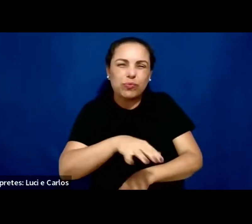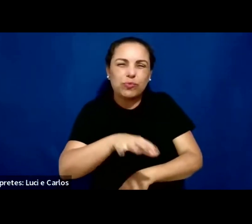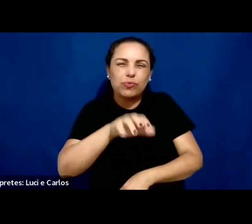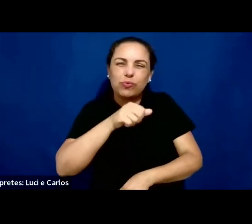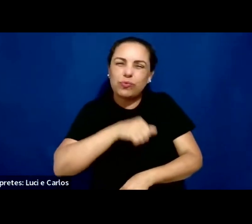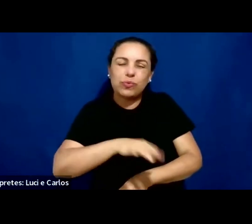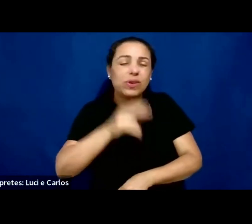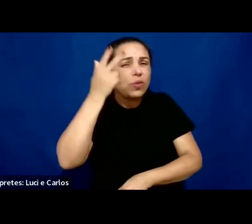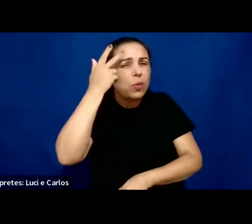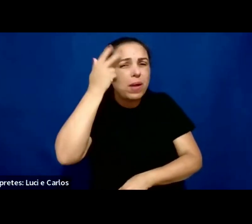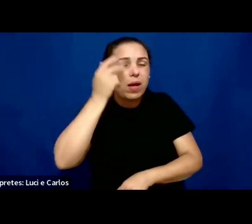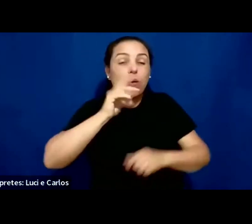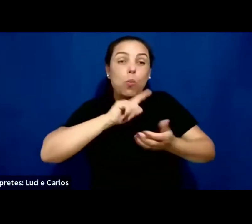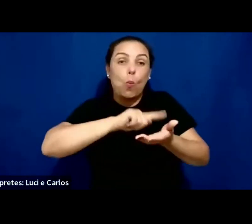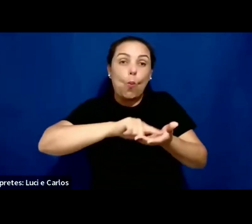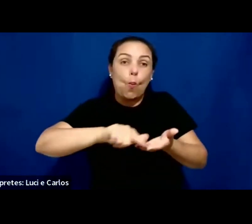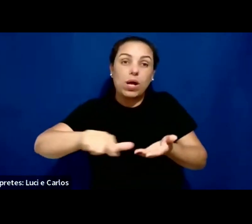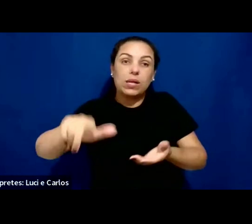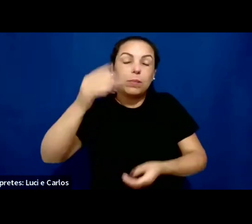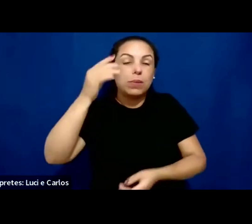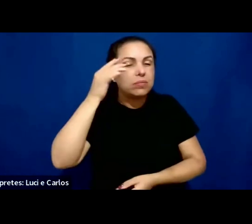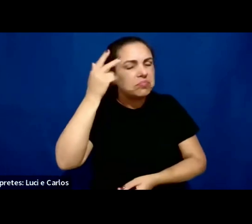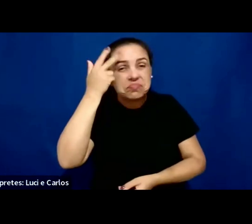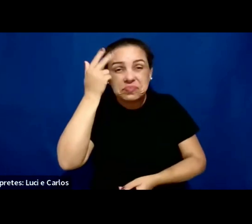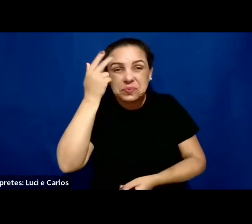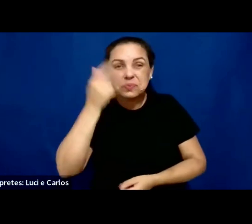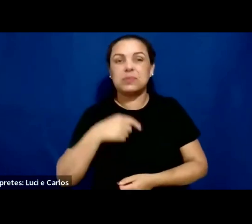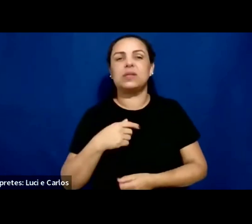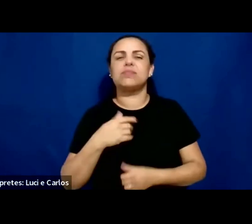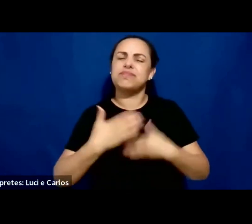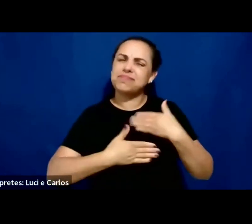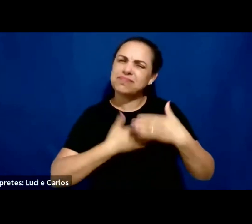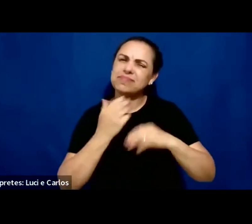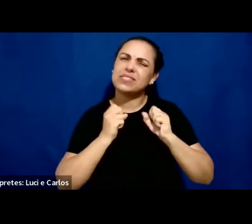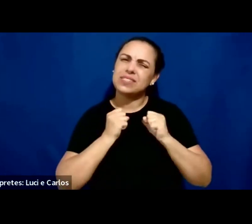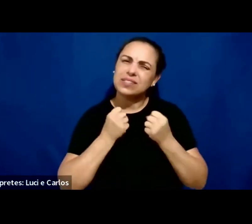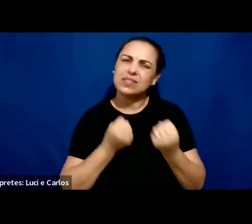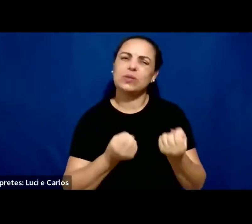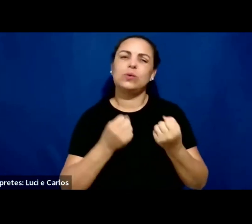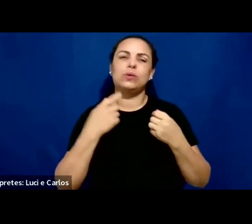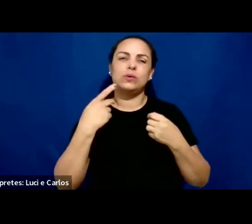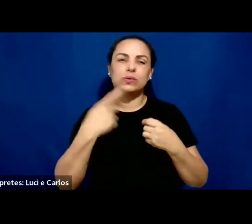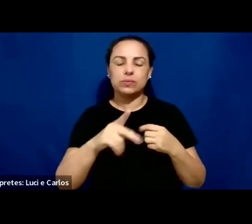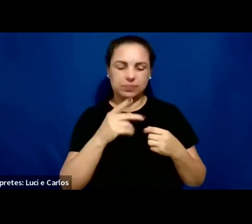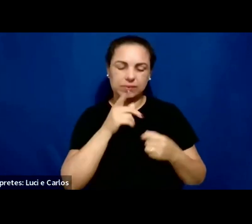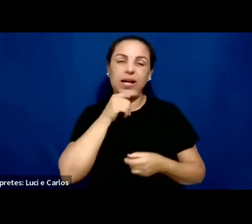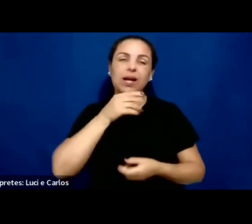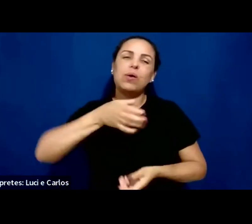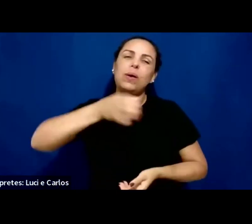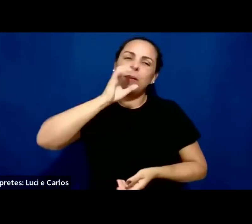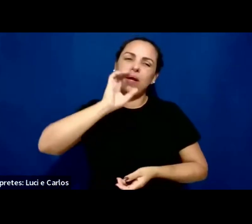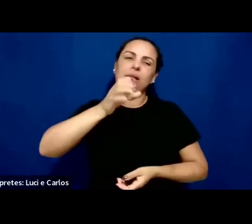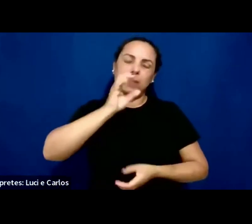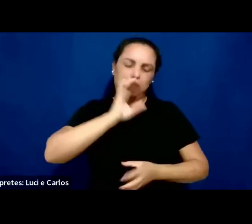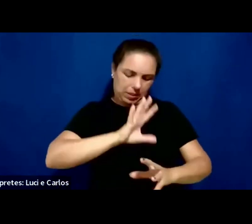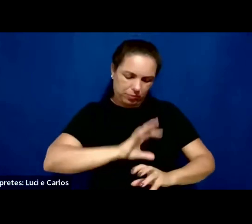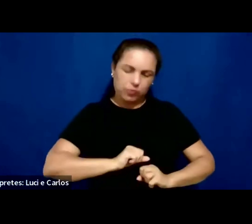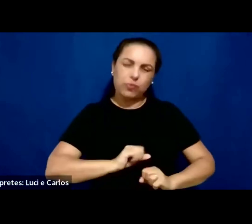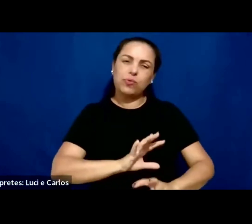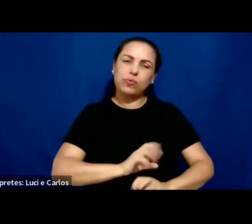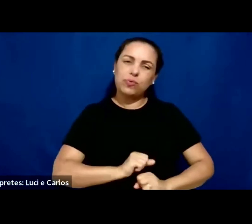nós devemos manter o nosso cólon hidratado, tá certo? Outra